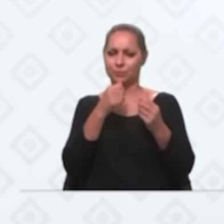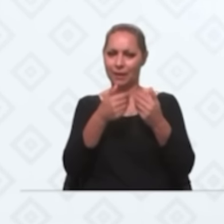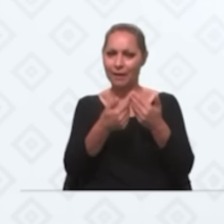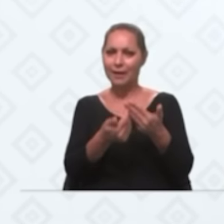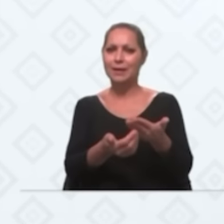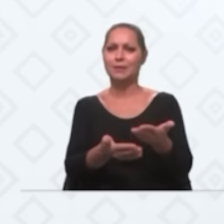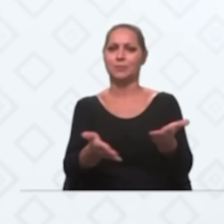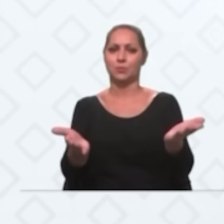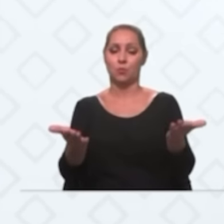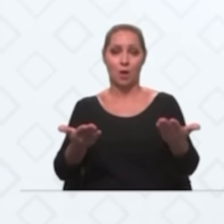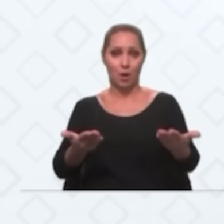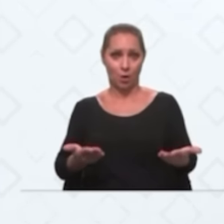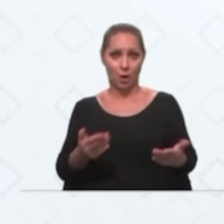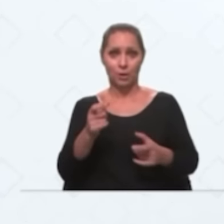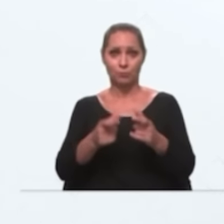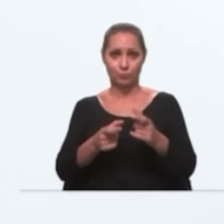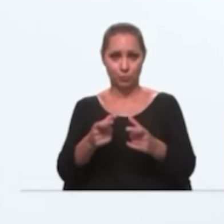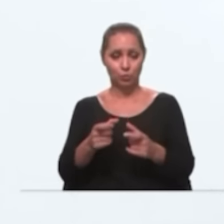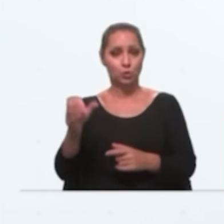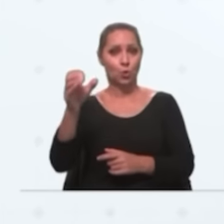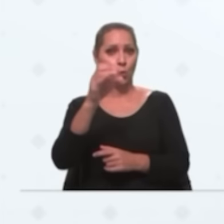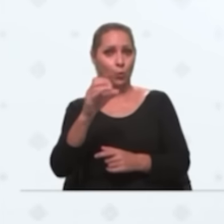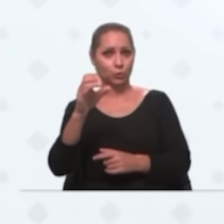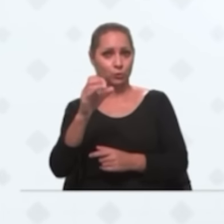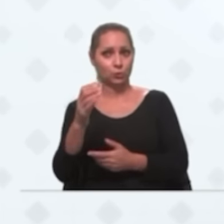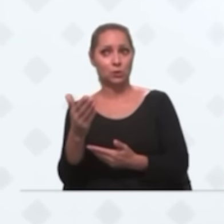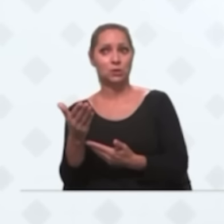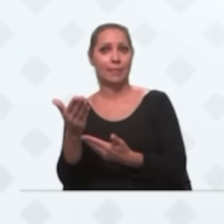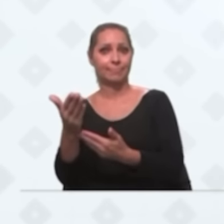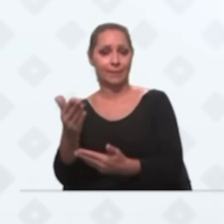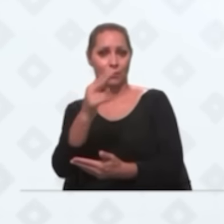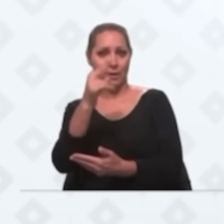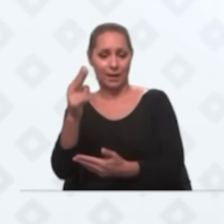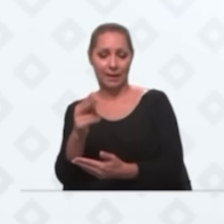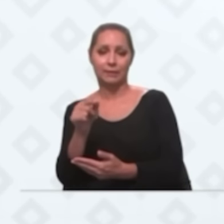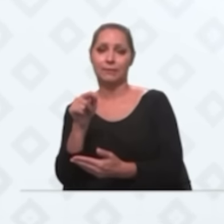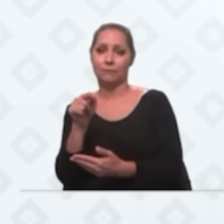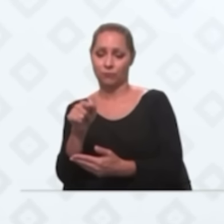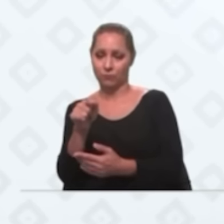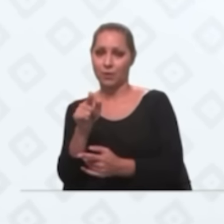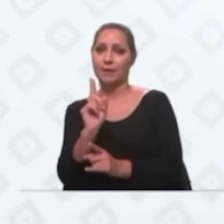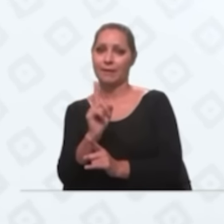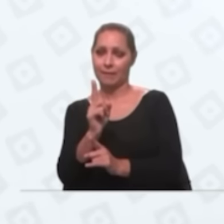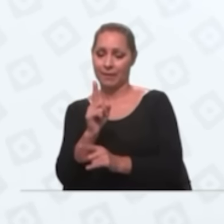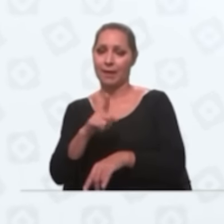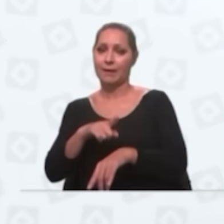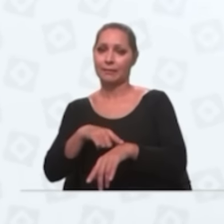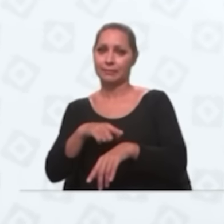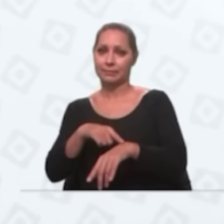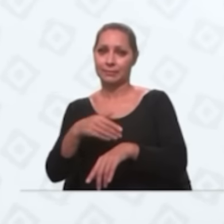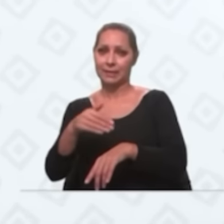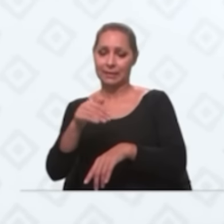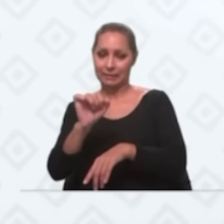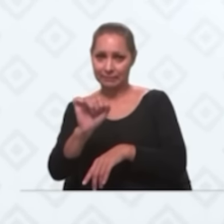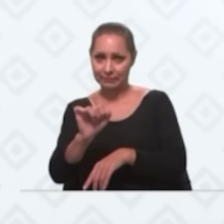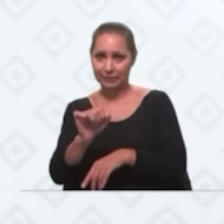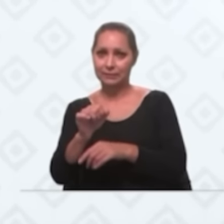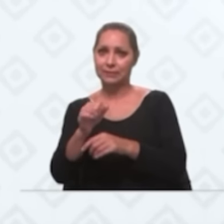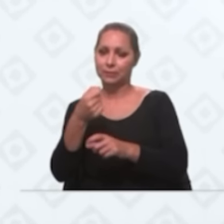condições que hoje as pessoas têm nos espetáculos, não se podem esquecer que é a geração do Marco que abriu esses caminhos. Claro. Que fez com que as